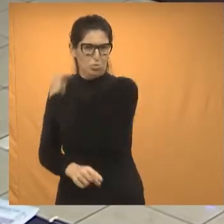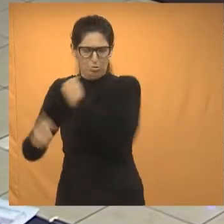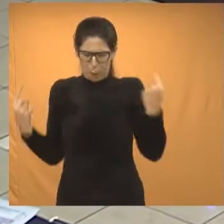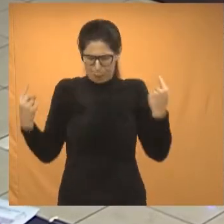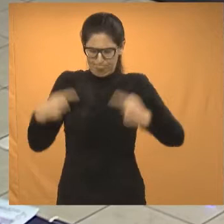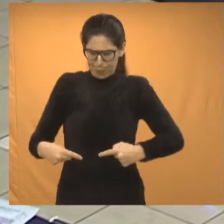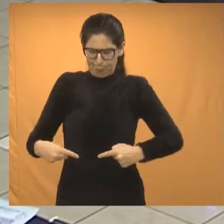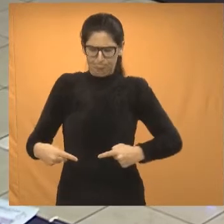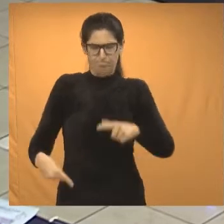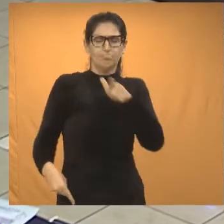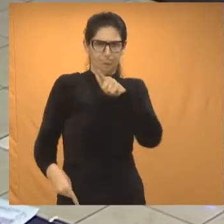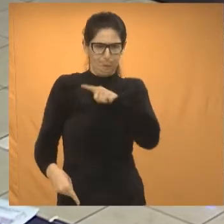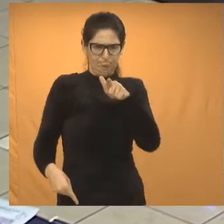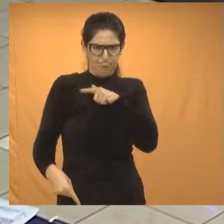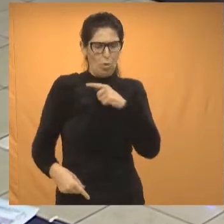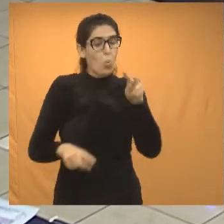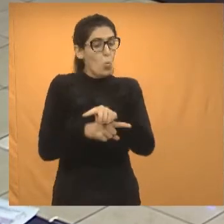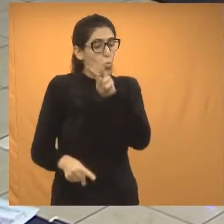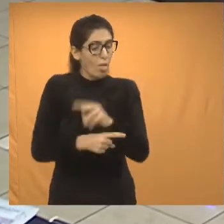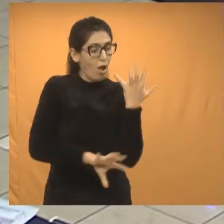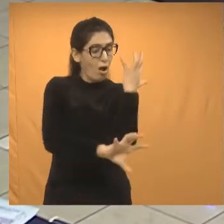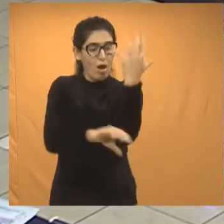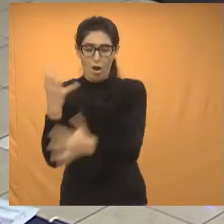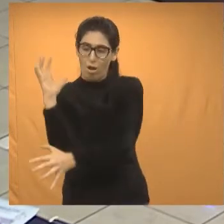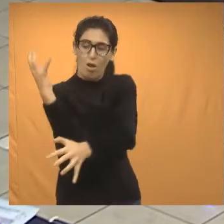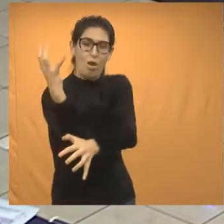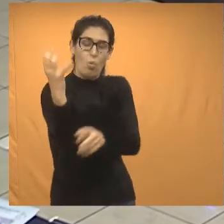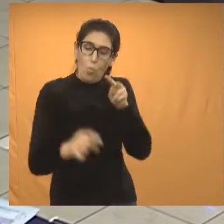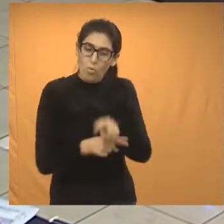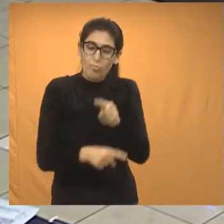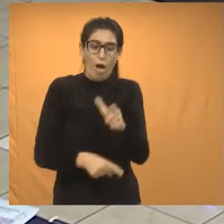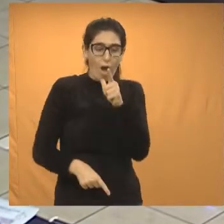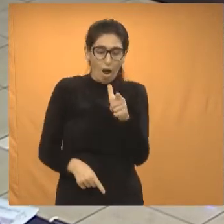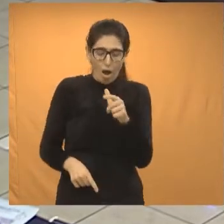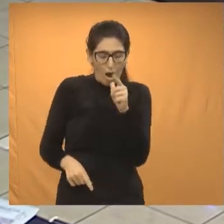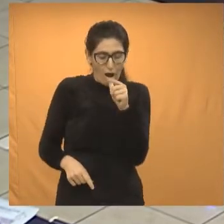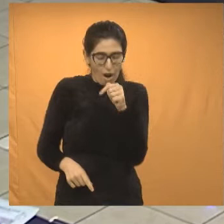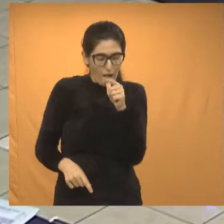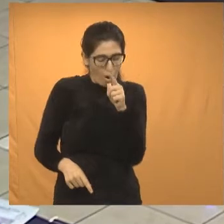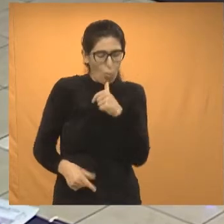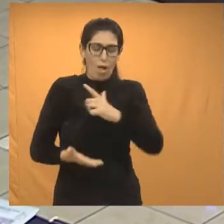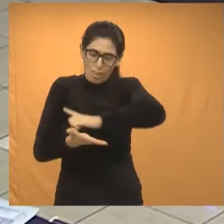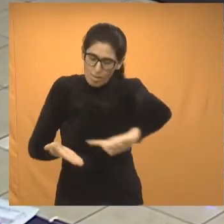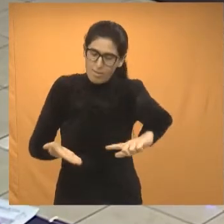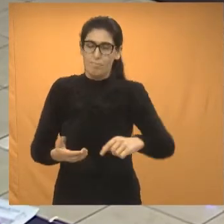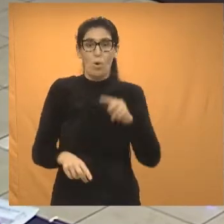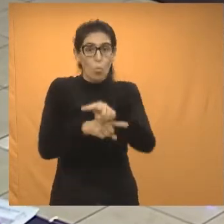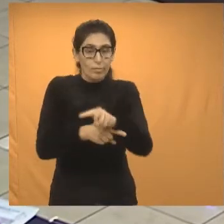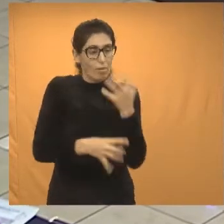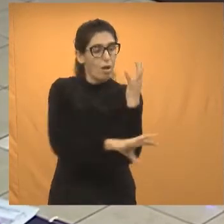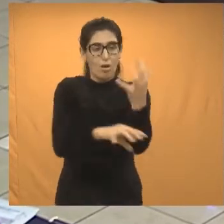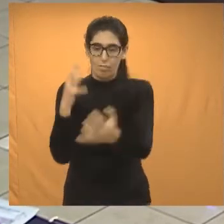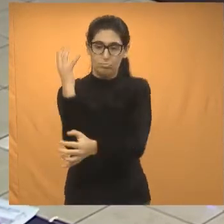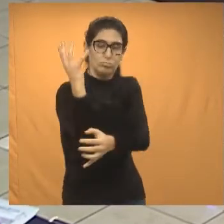muito grande pela preservação ambiental do nosso município, e que o secretário Júlio